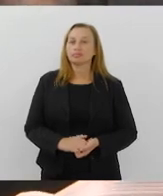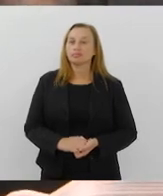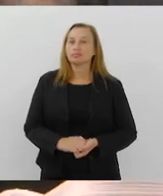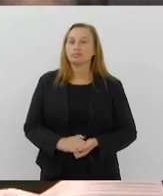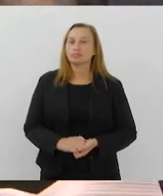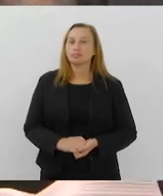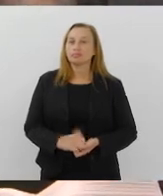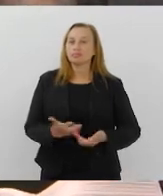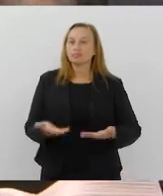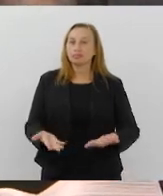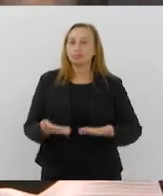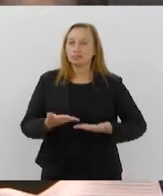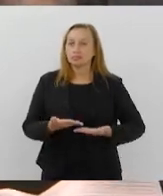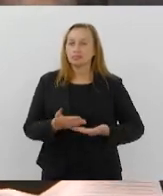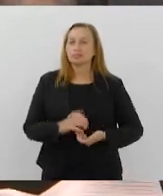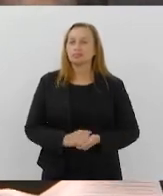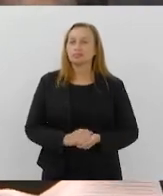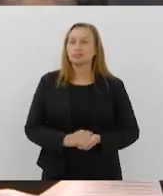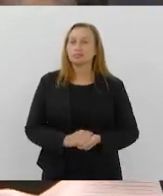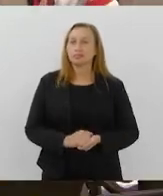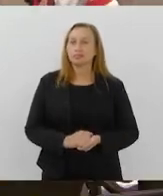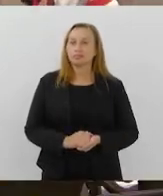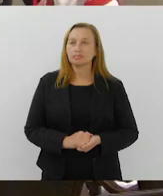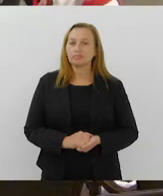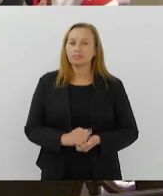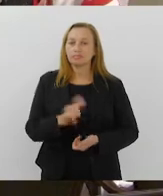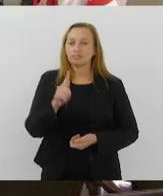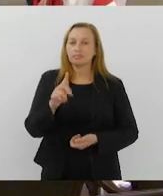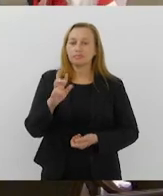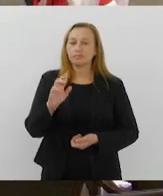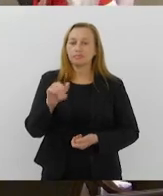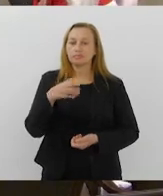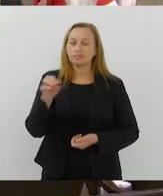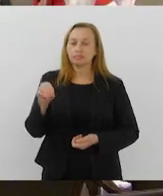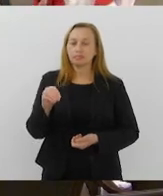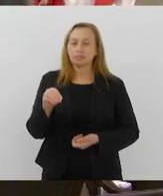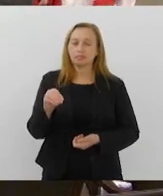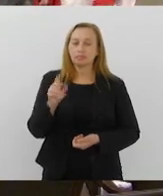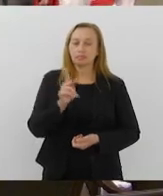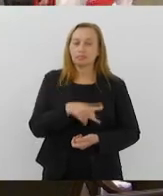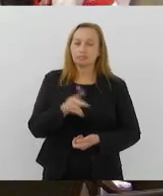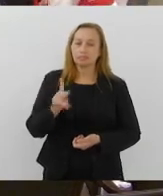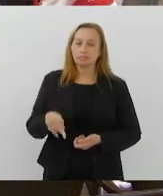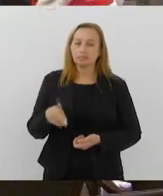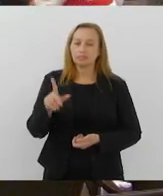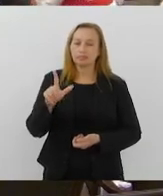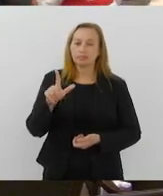Próximo agraciado, o grão-mestre Hilton Leão da Silva.